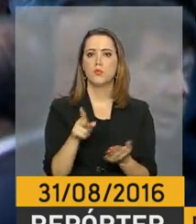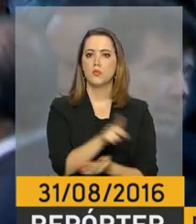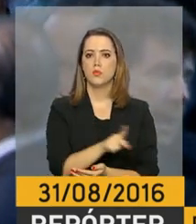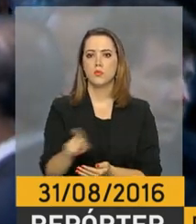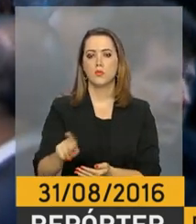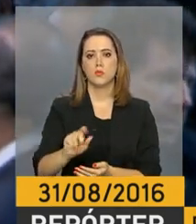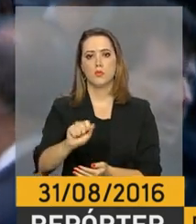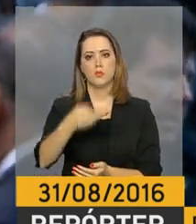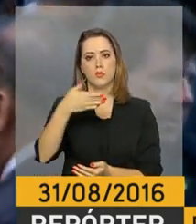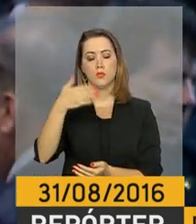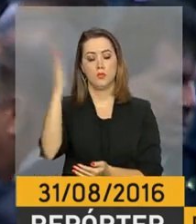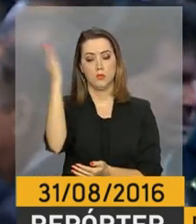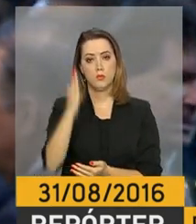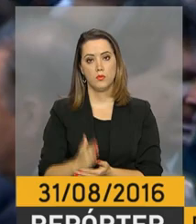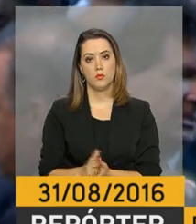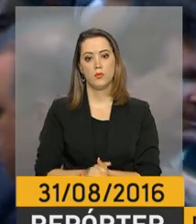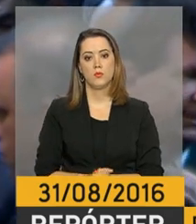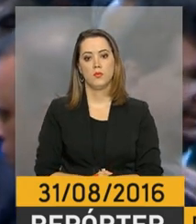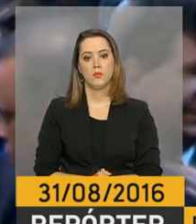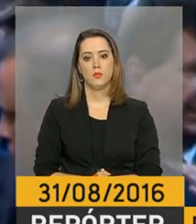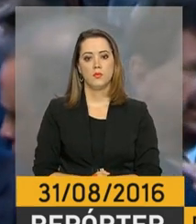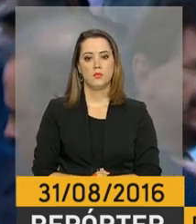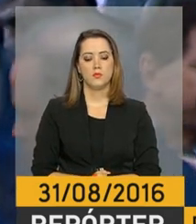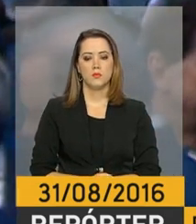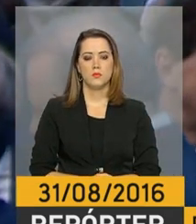da República.